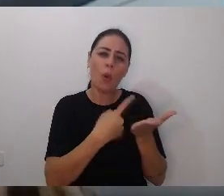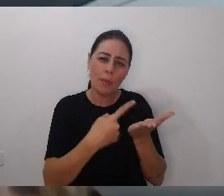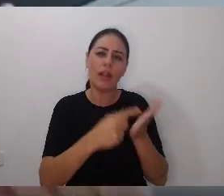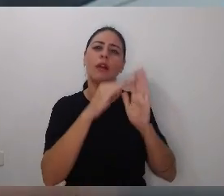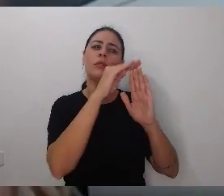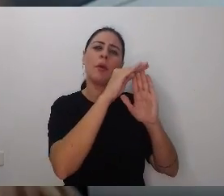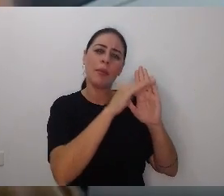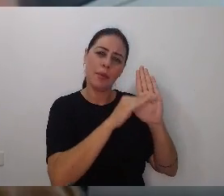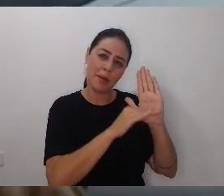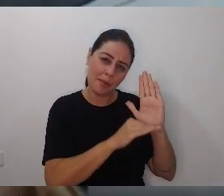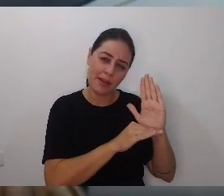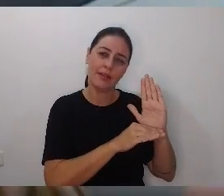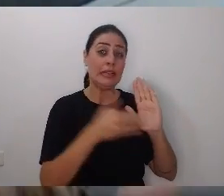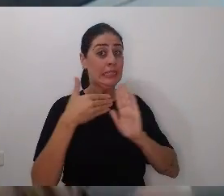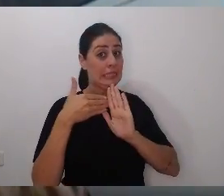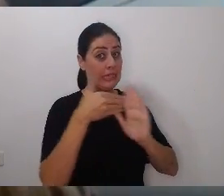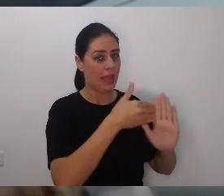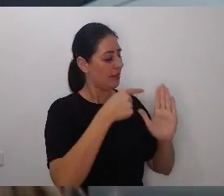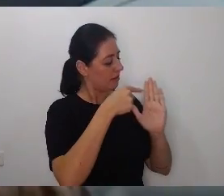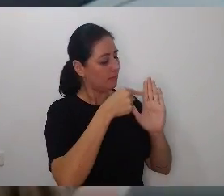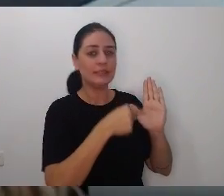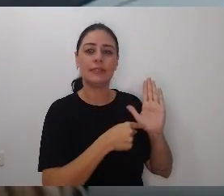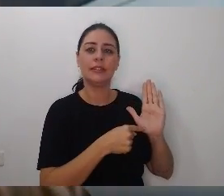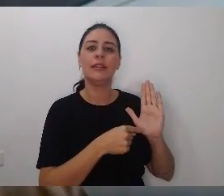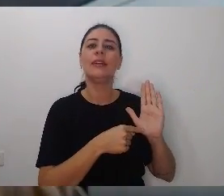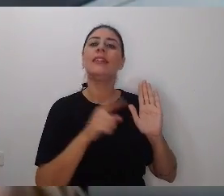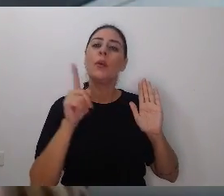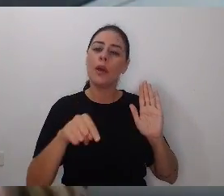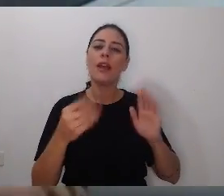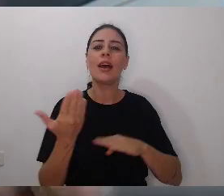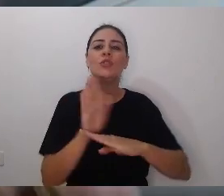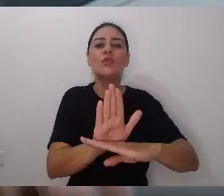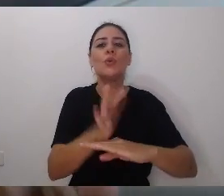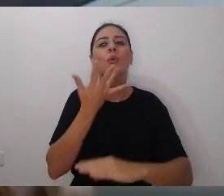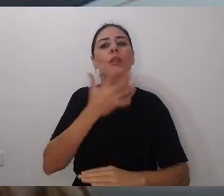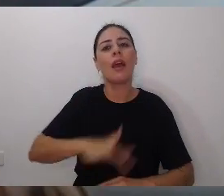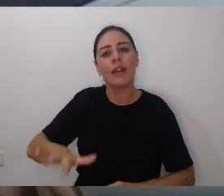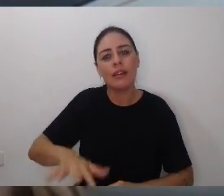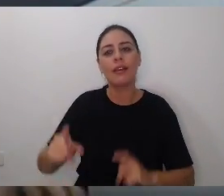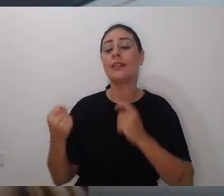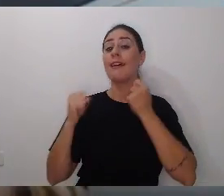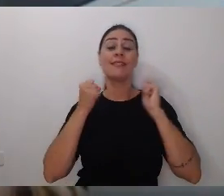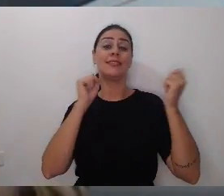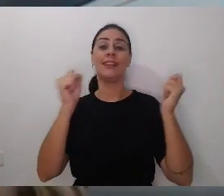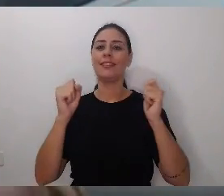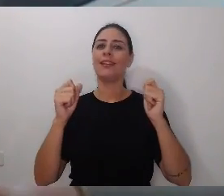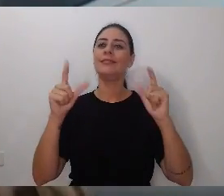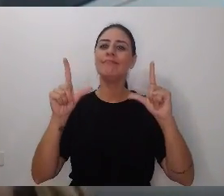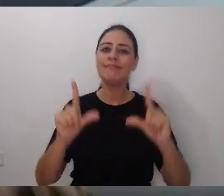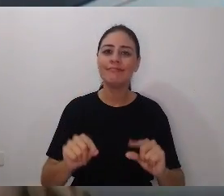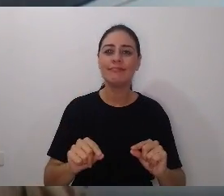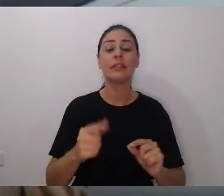rígida, que não pode passar, não tem que ser isso agora por conta disso. Mas assim, que a gente consegue fazer, eu uso o termo sempre,